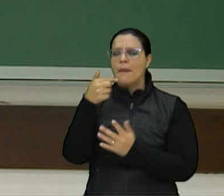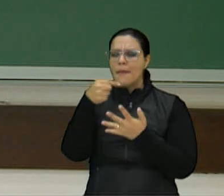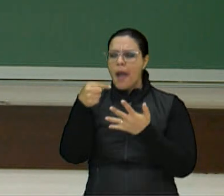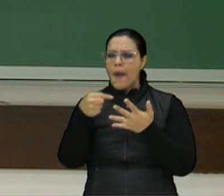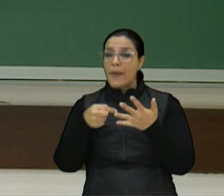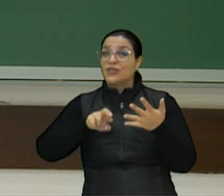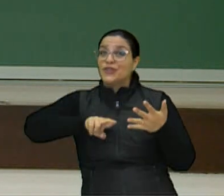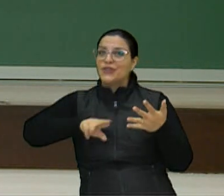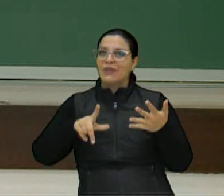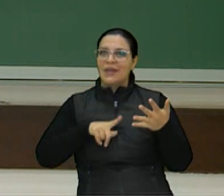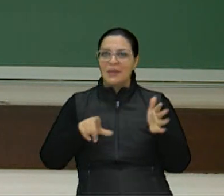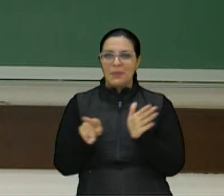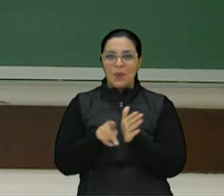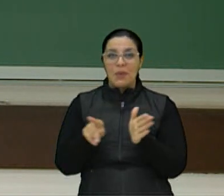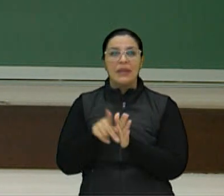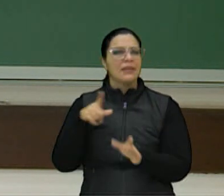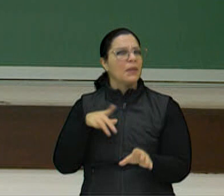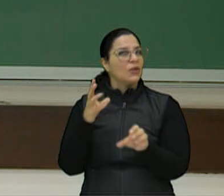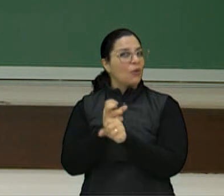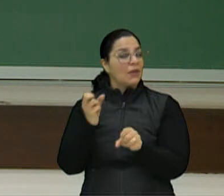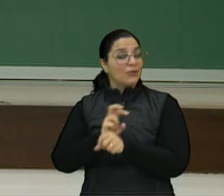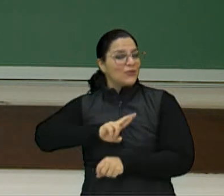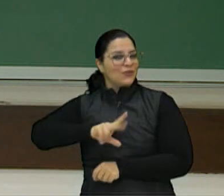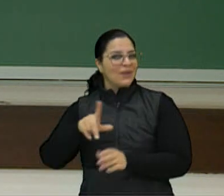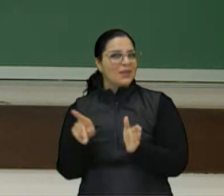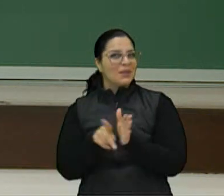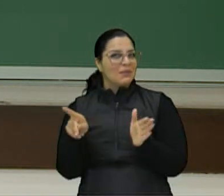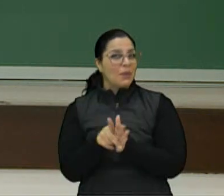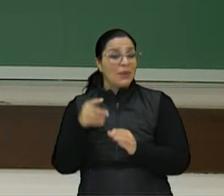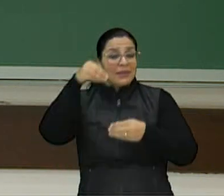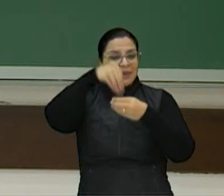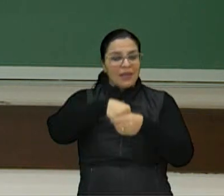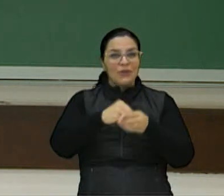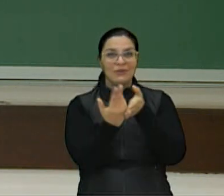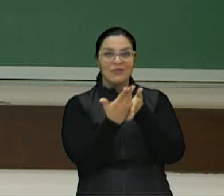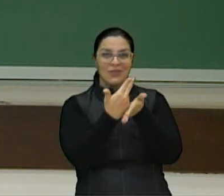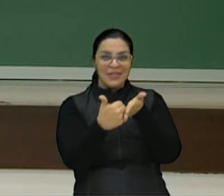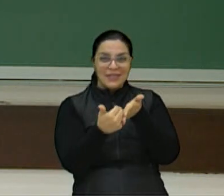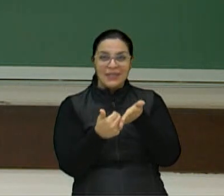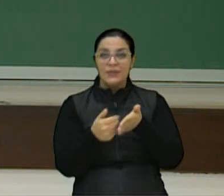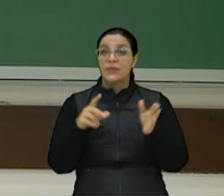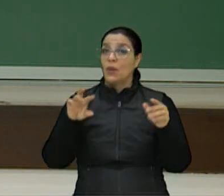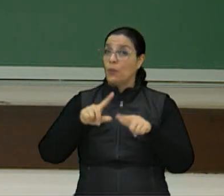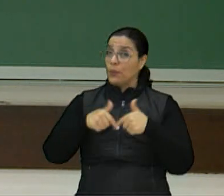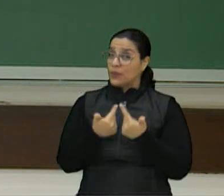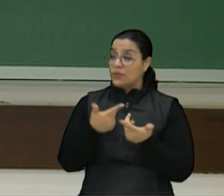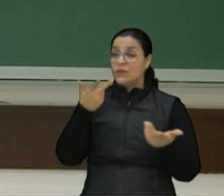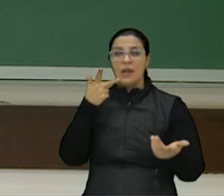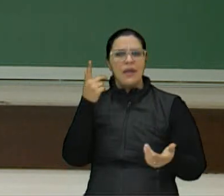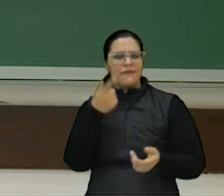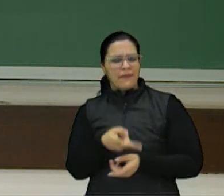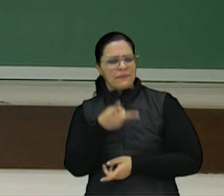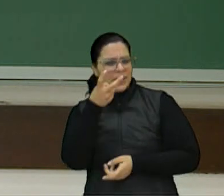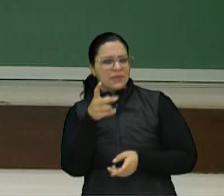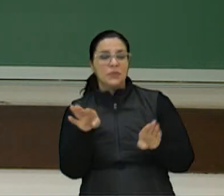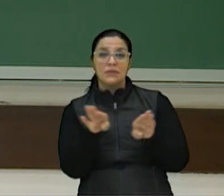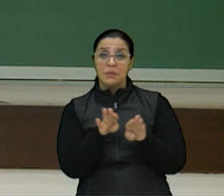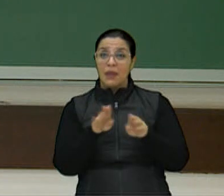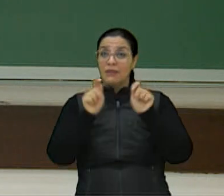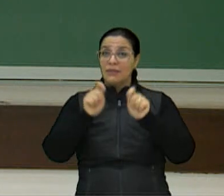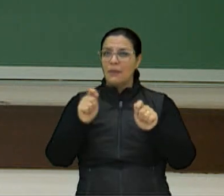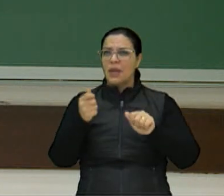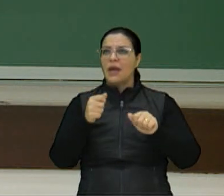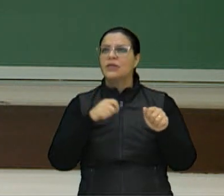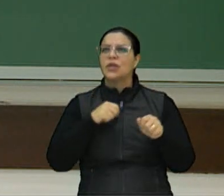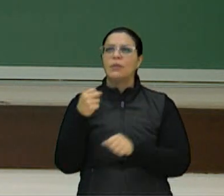da aquarela, ele poderia ter resultados diferentes em suas obras. E esses resultados permitiriam, por exemplo, trabalhar variações